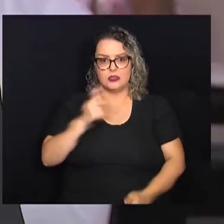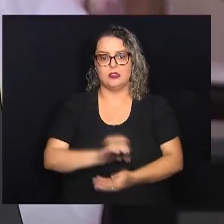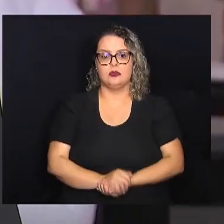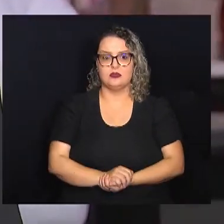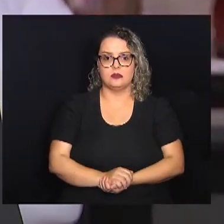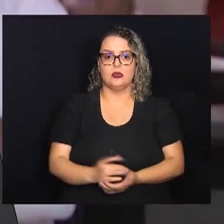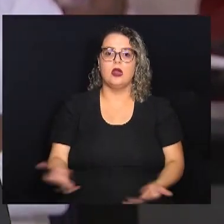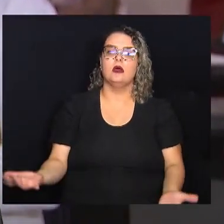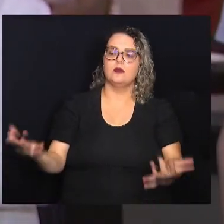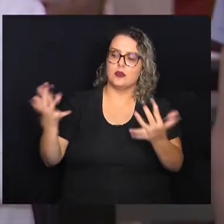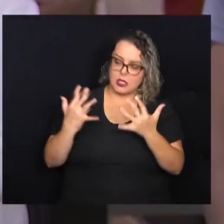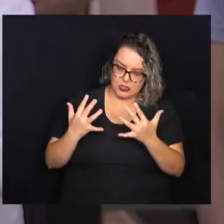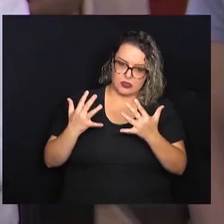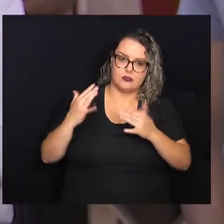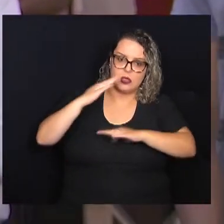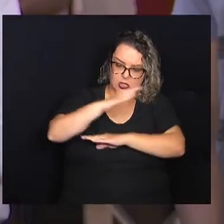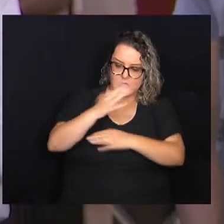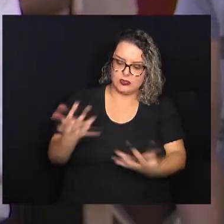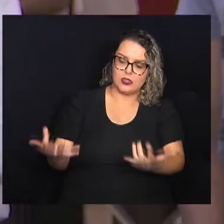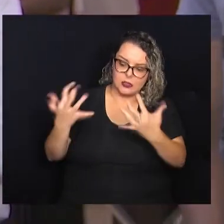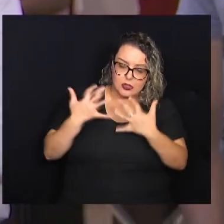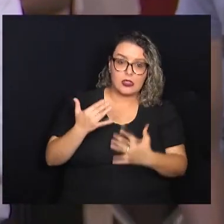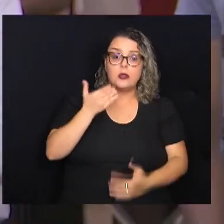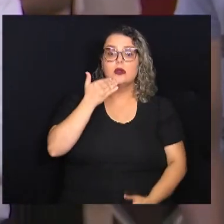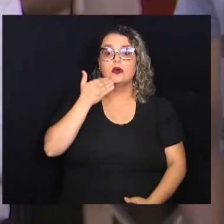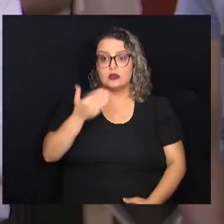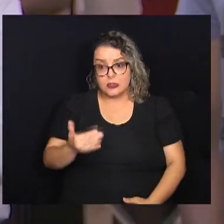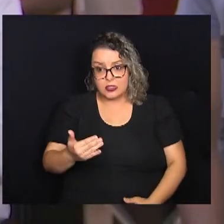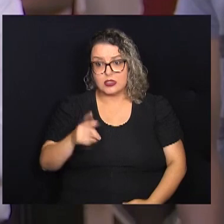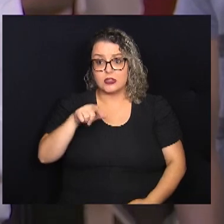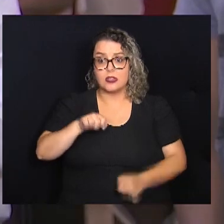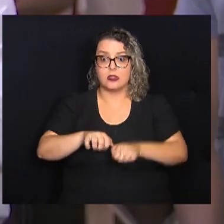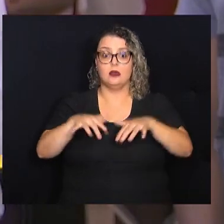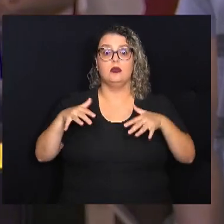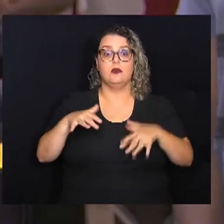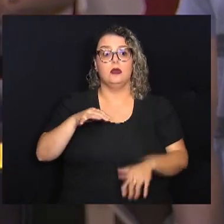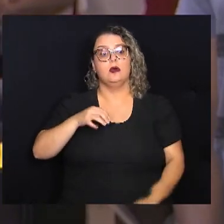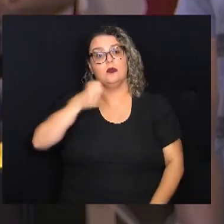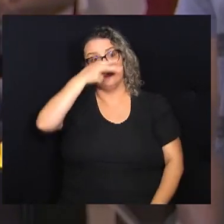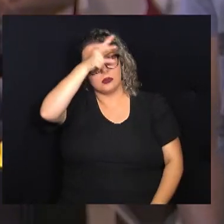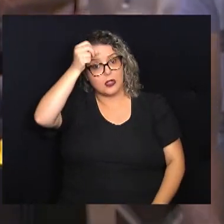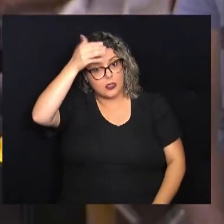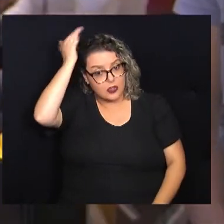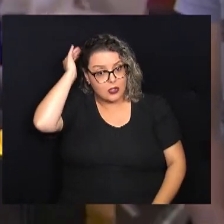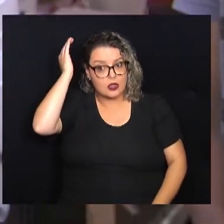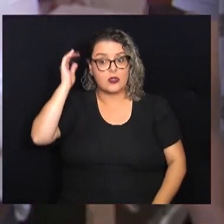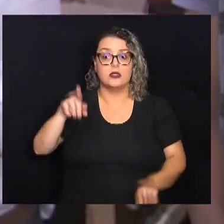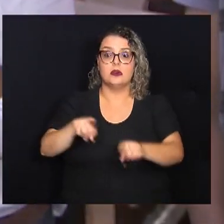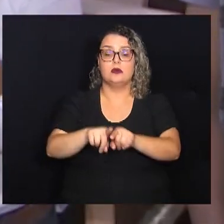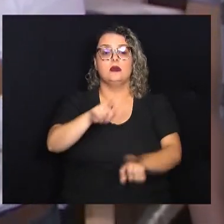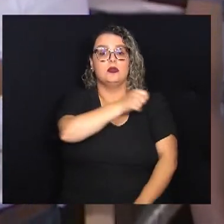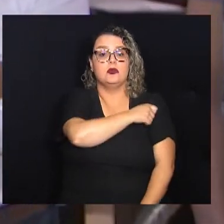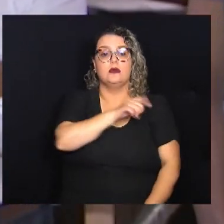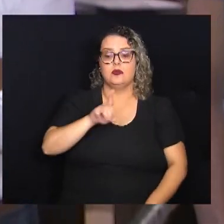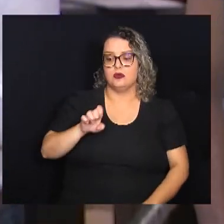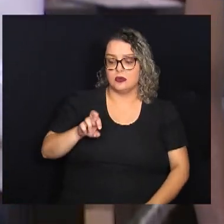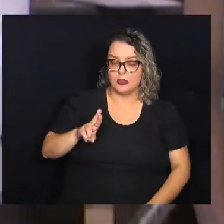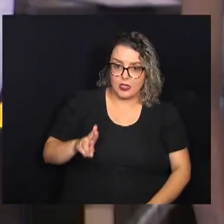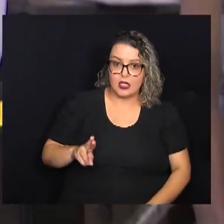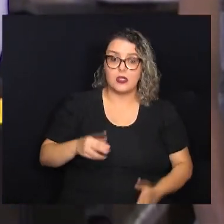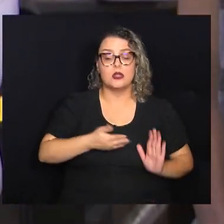vieram, na verdade, trazendo uma reivindicação, que é uma audiência com o prefeito Dario Saad e as autoridades do DR que